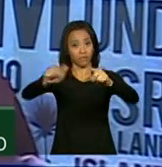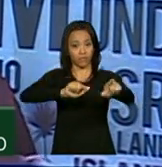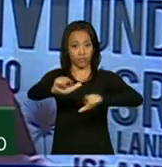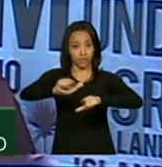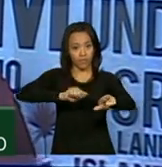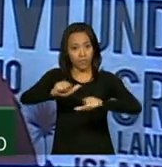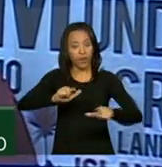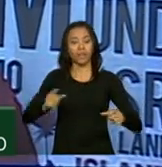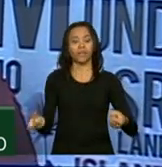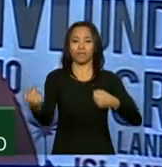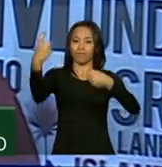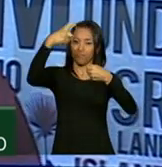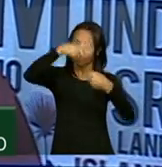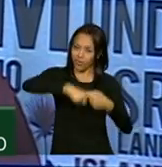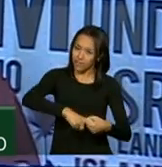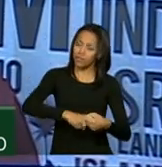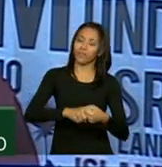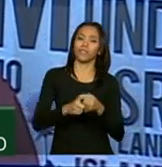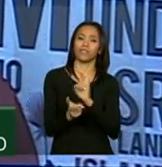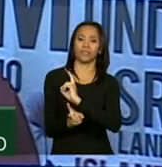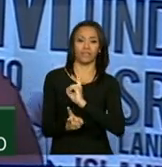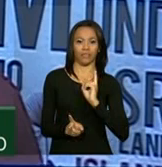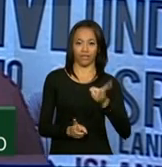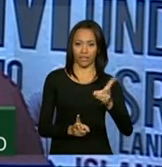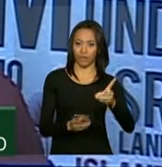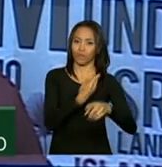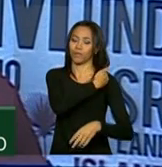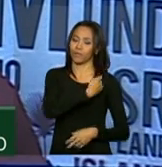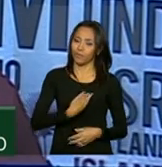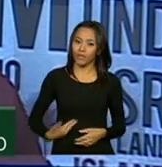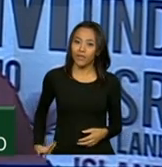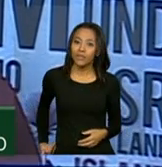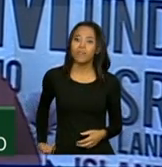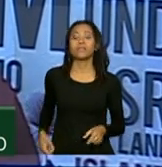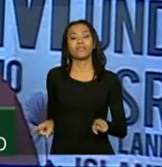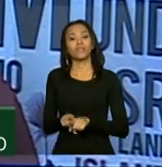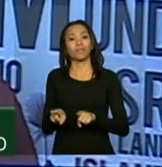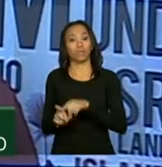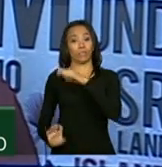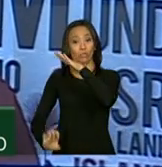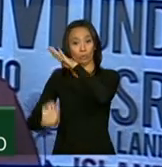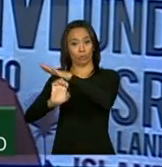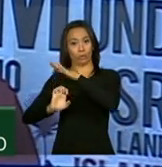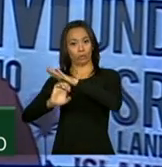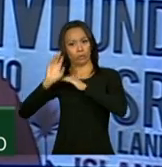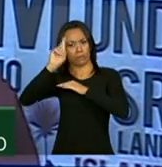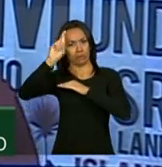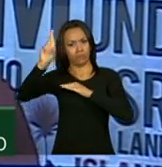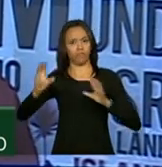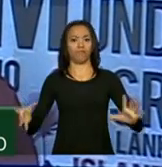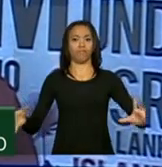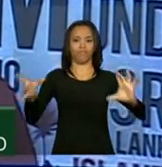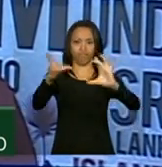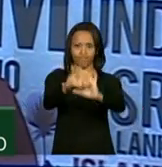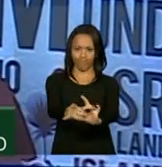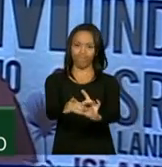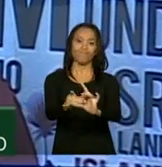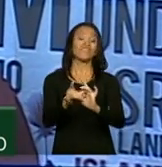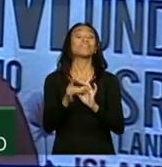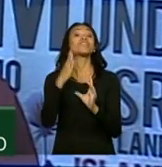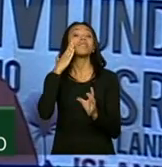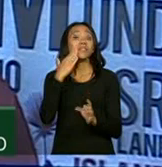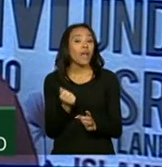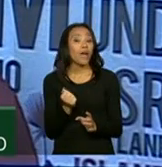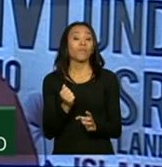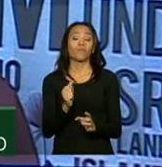em parceria, sem dúvida, tanto com o governo quanto com os empregadores, empregadores decentes que sabem